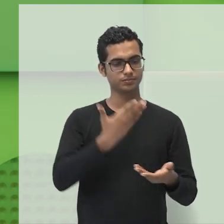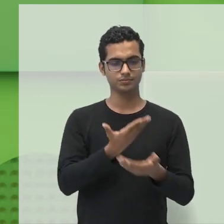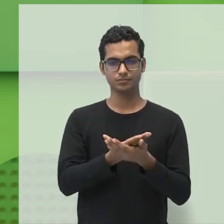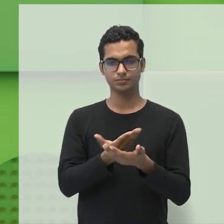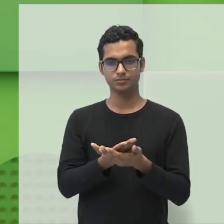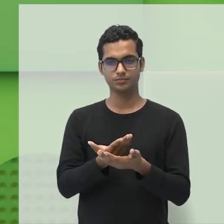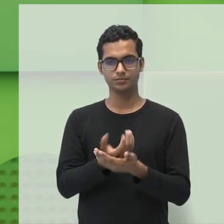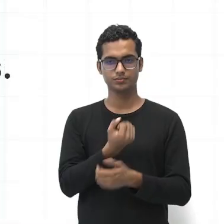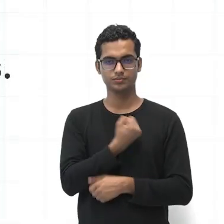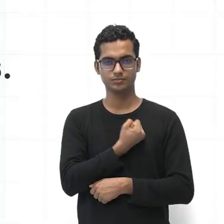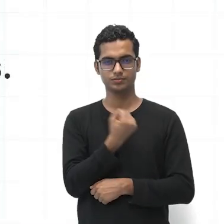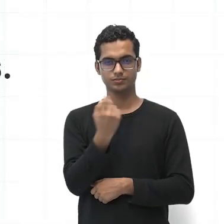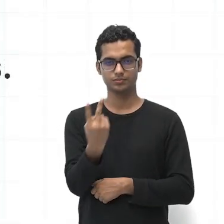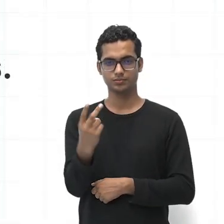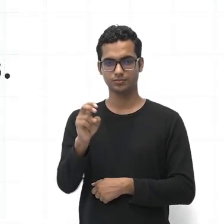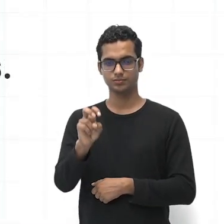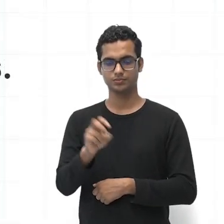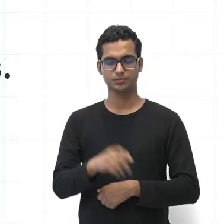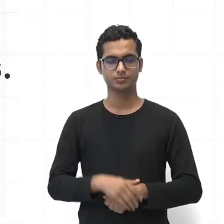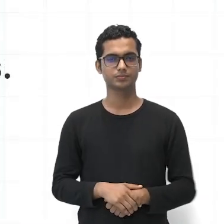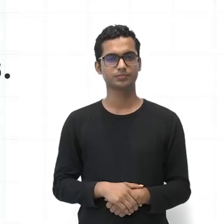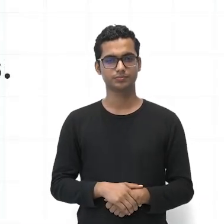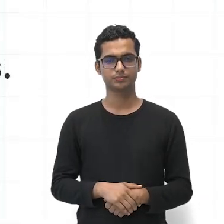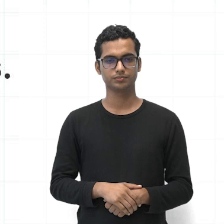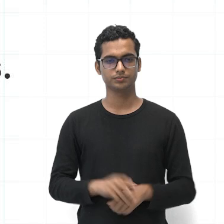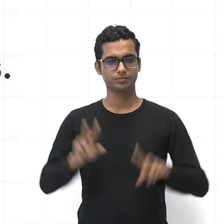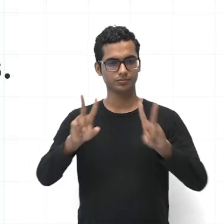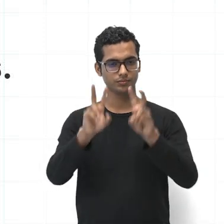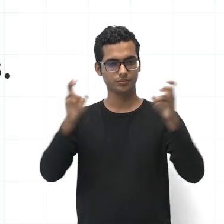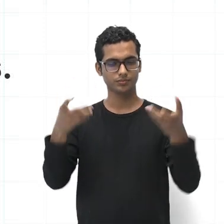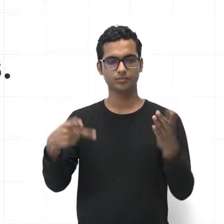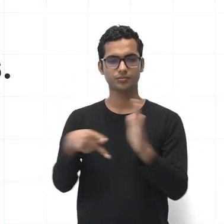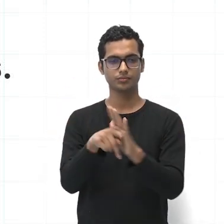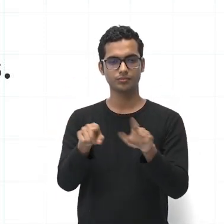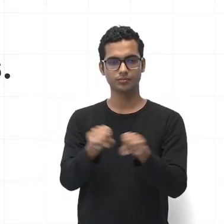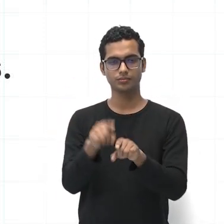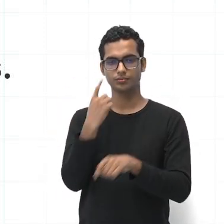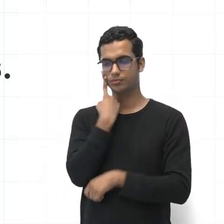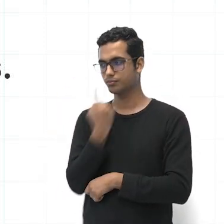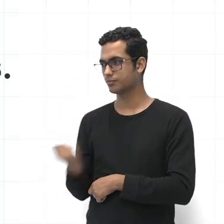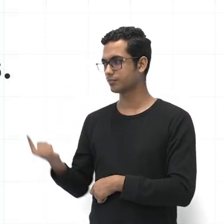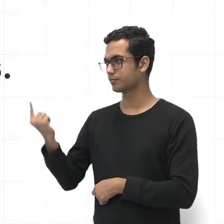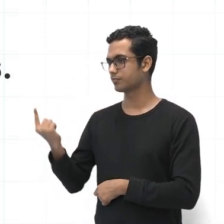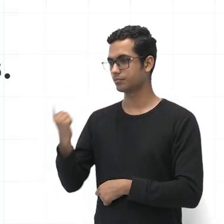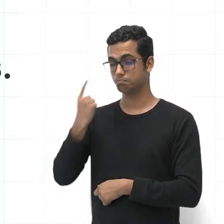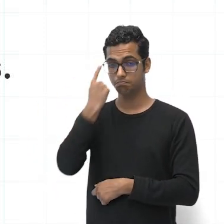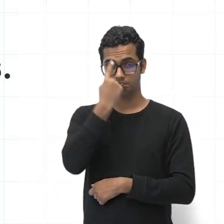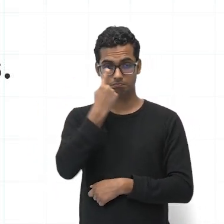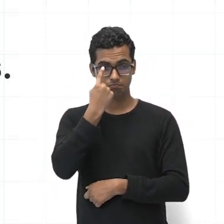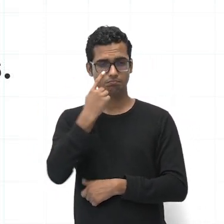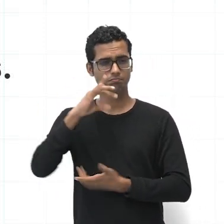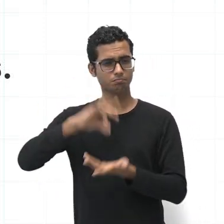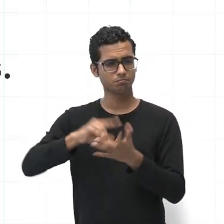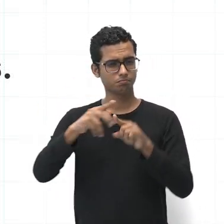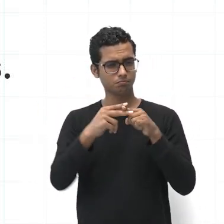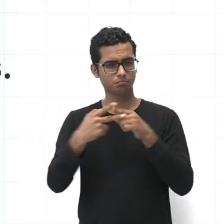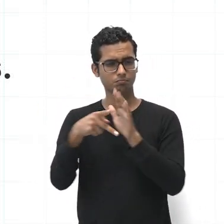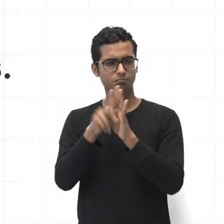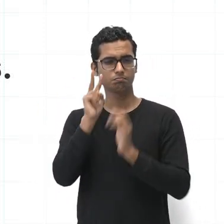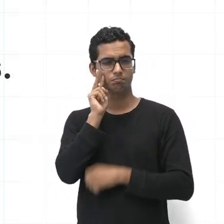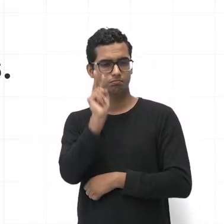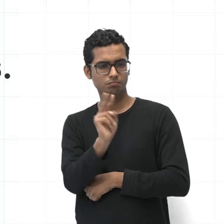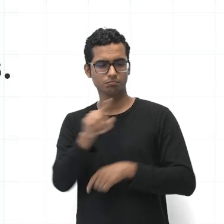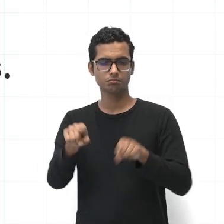nossa aula de número 25, com objeto de conhecimento, lentes corretivas,